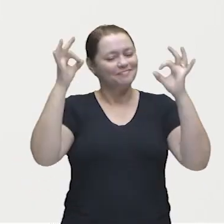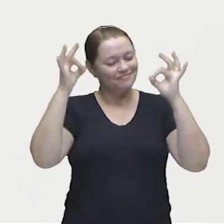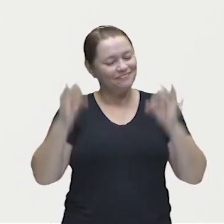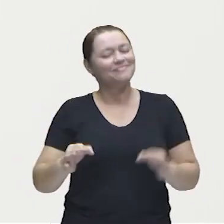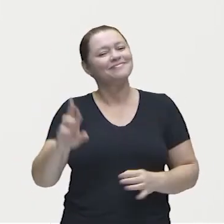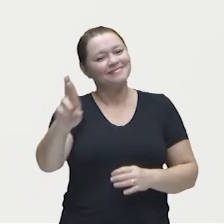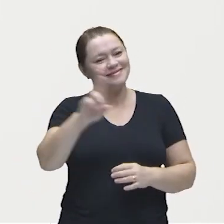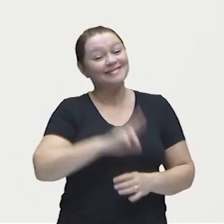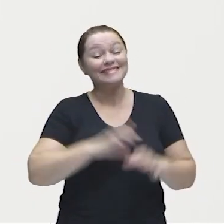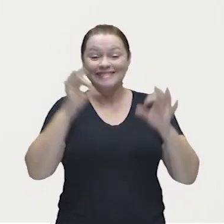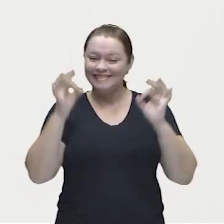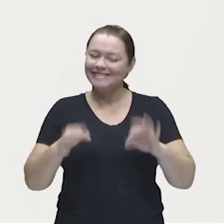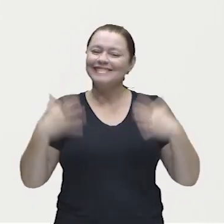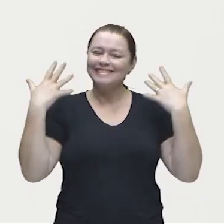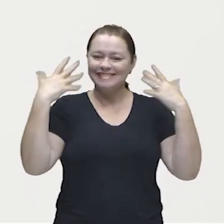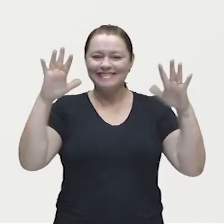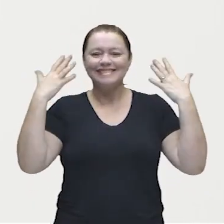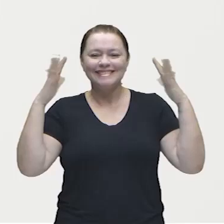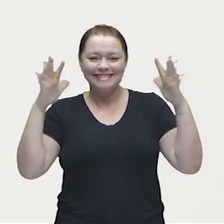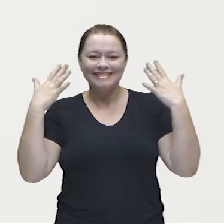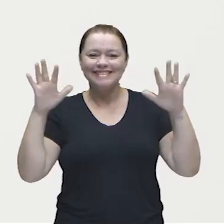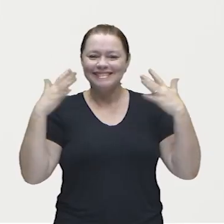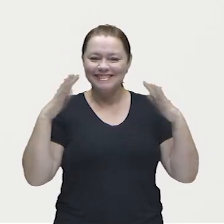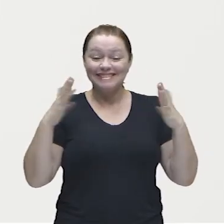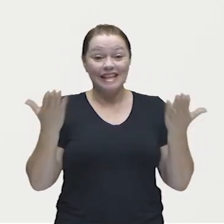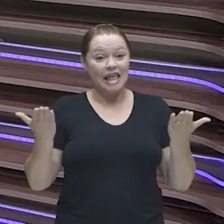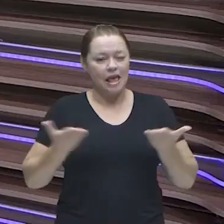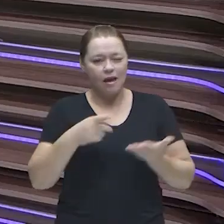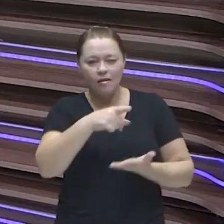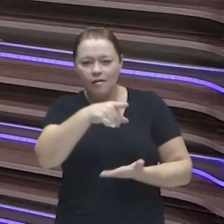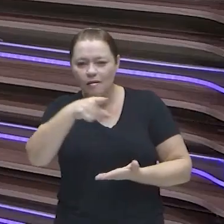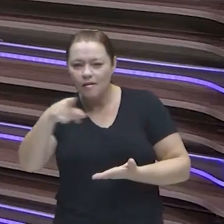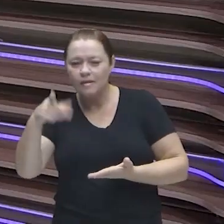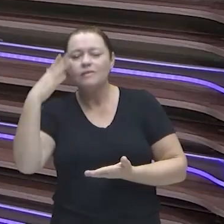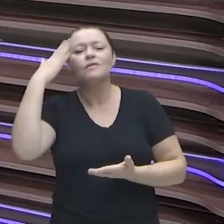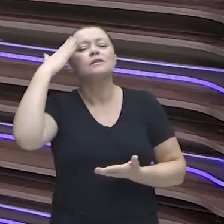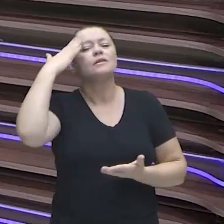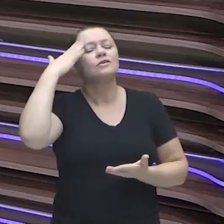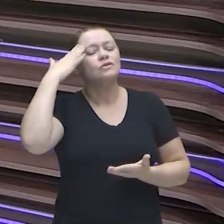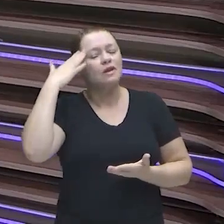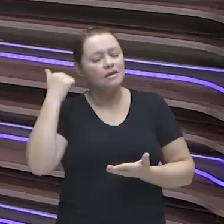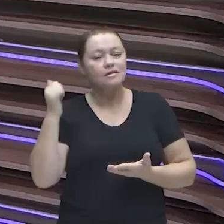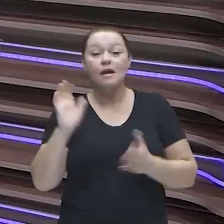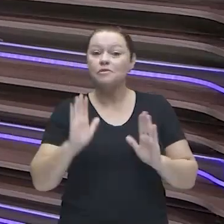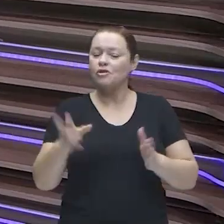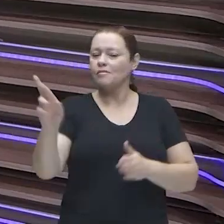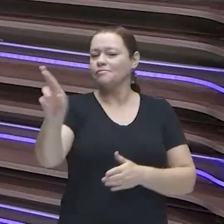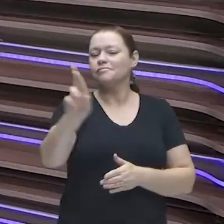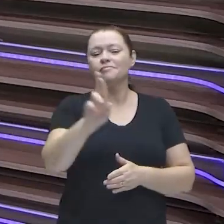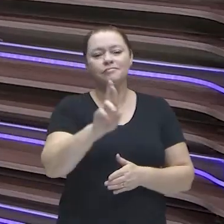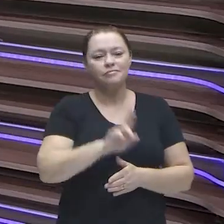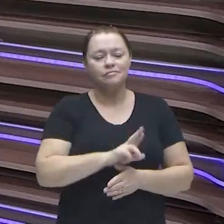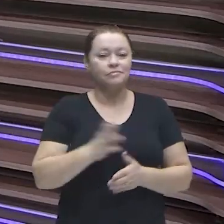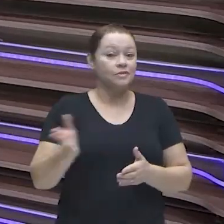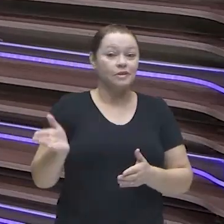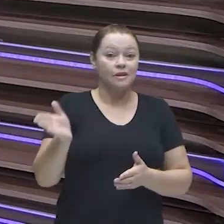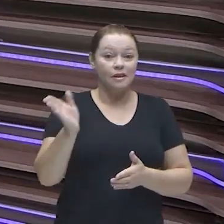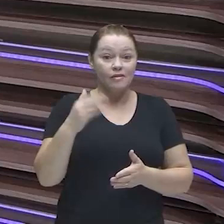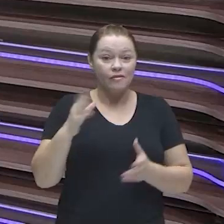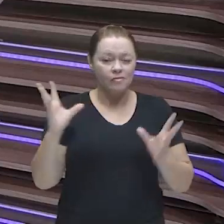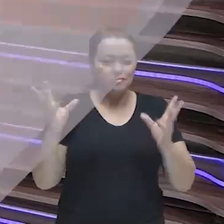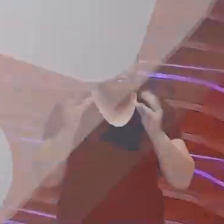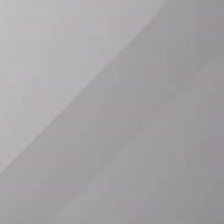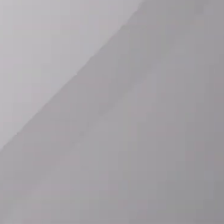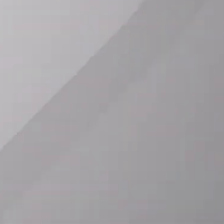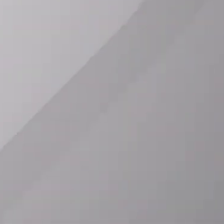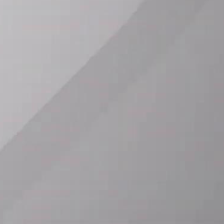Acertou! Muito bem, agora que vocês já sabem, já responderam, vamos ao resumo do nosso conteúdo de